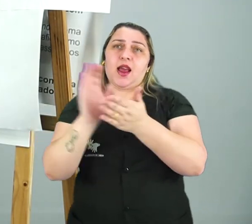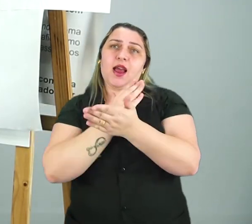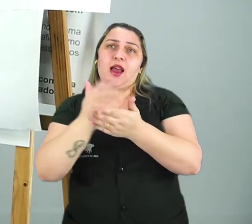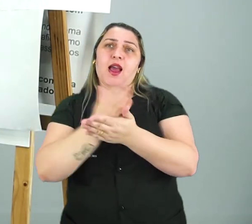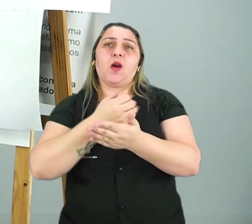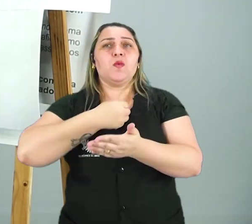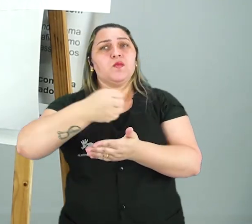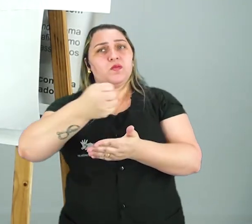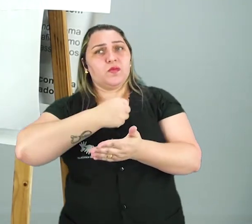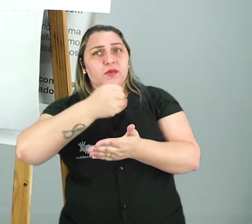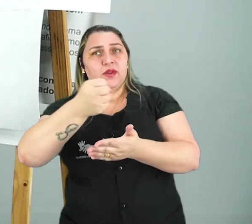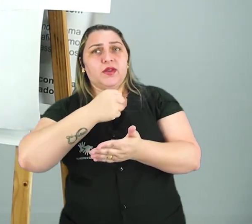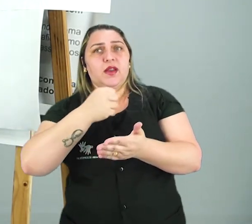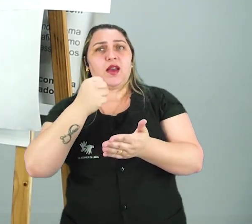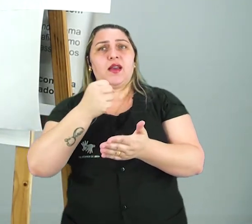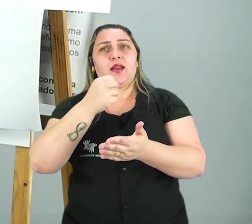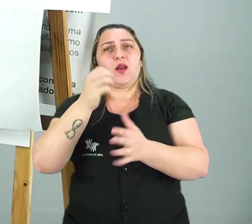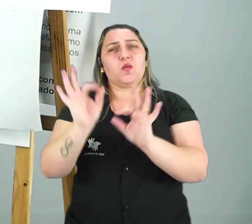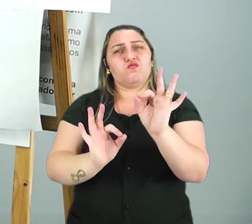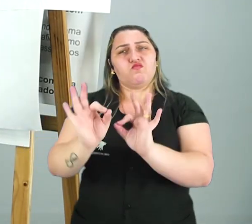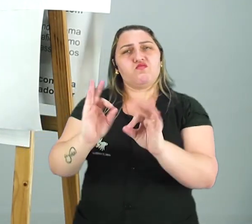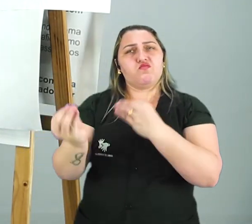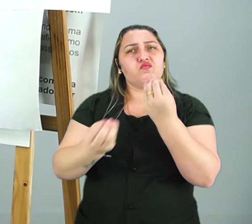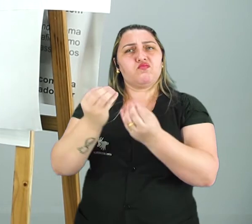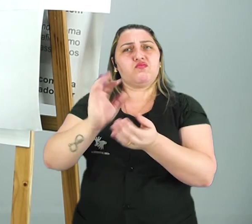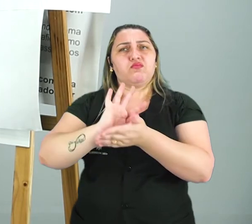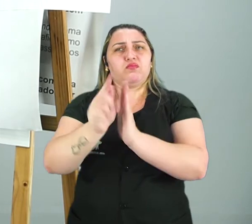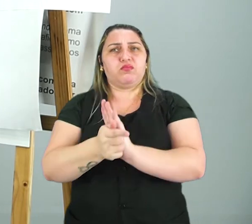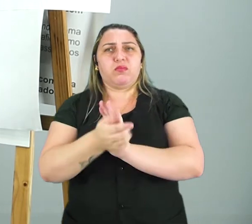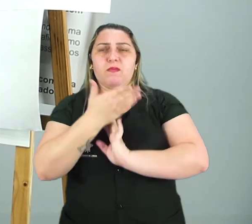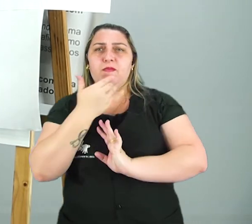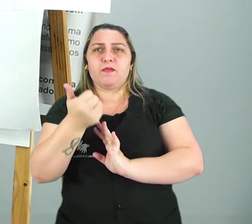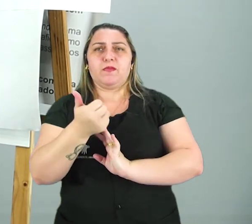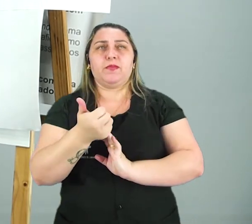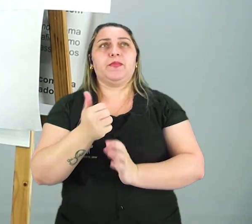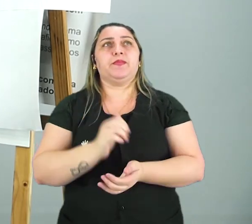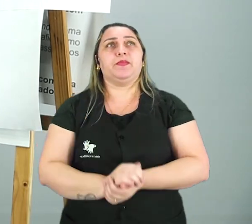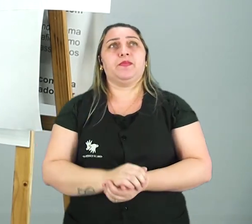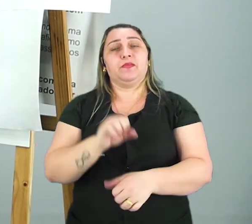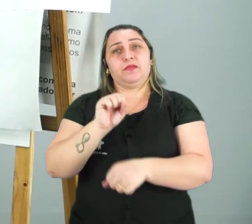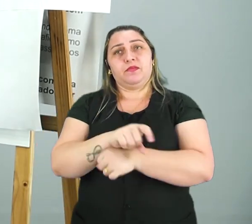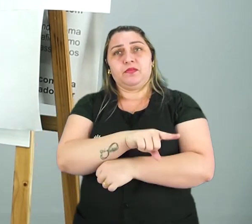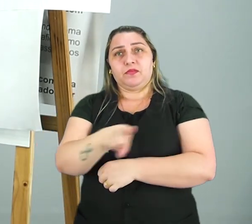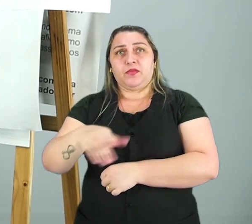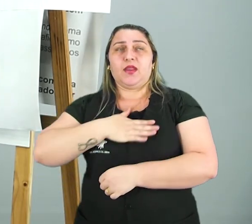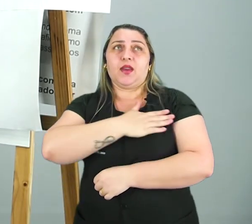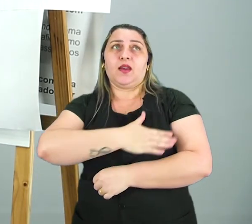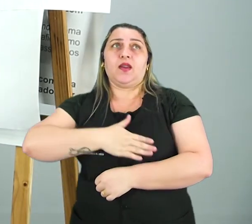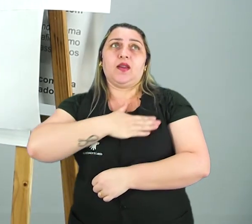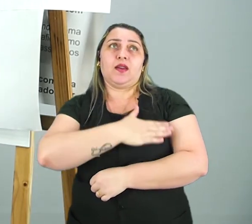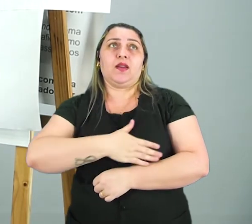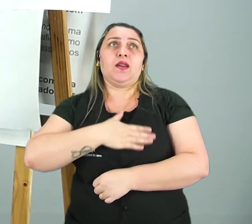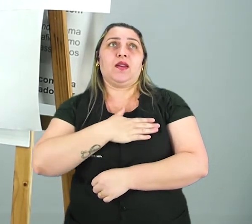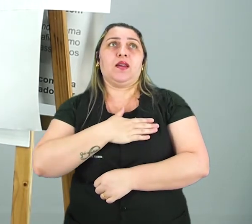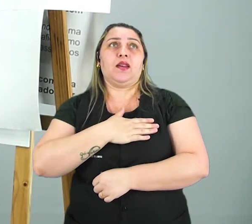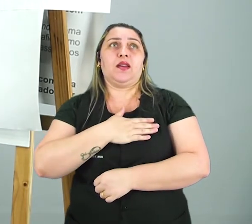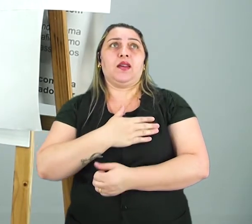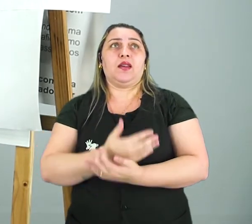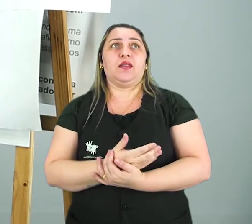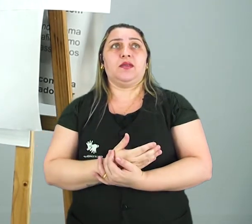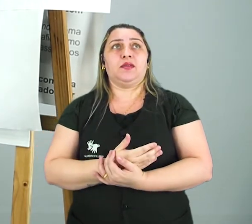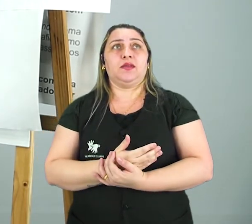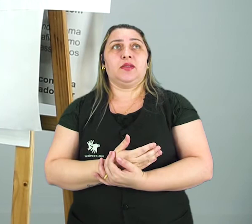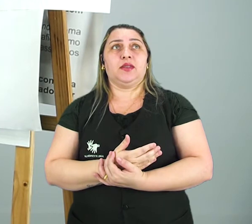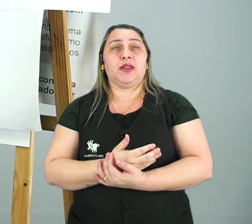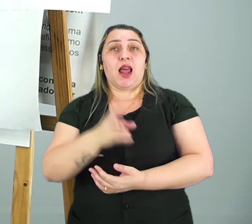de entrevista e entender como organizar esse gênero da melhor forma, tá bom? Eu espero que vocês gostem muito da aula e eu vou ficar por